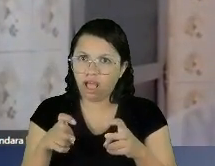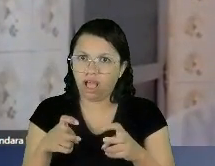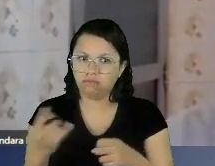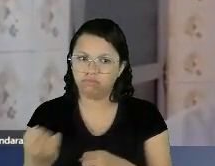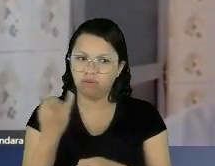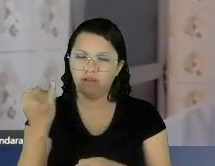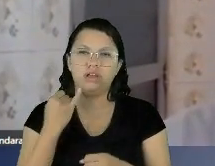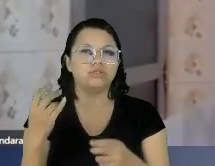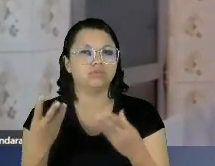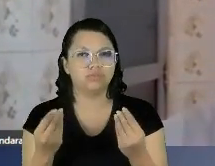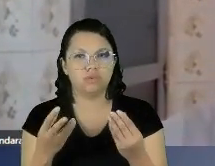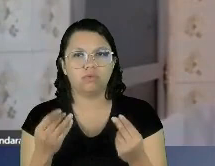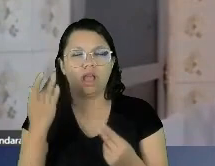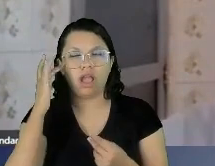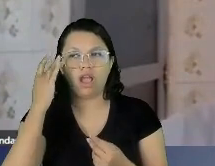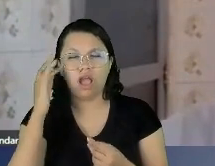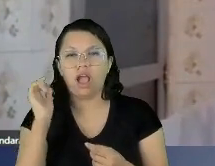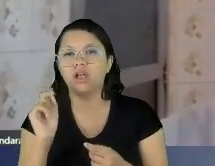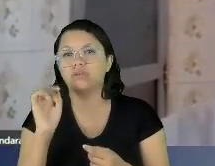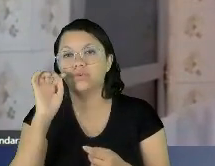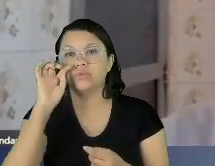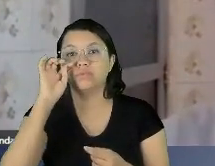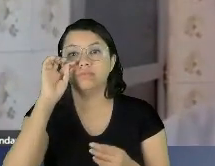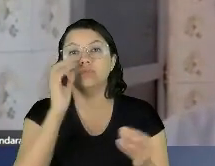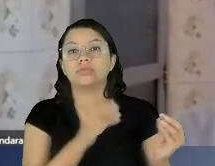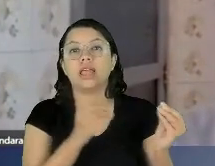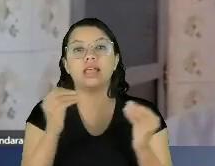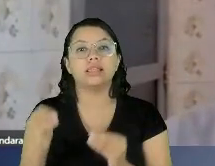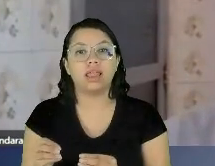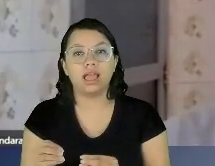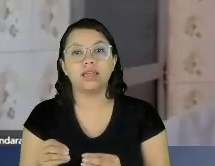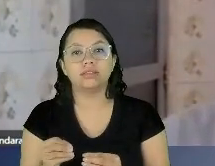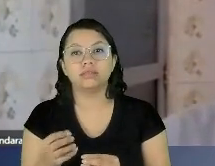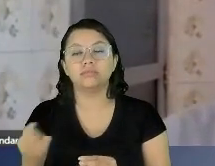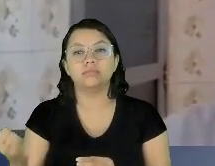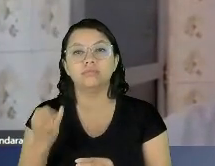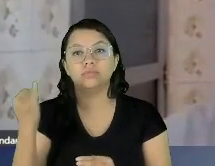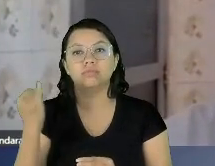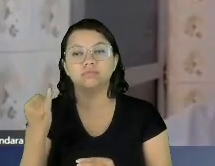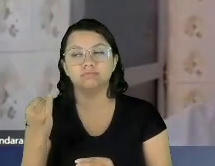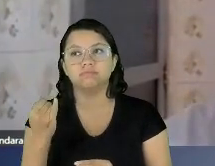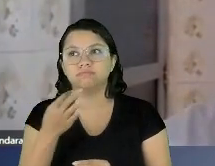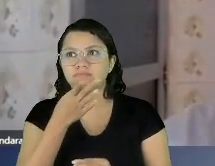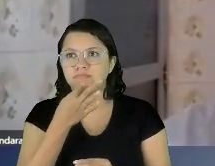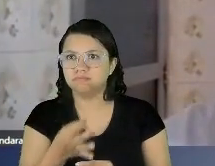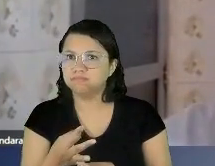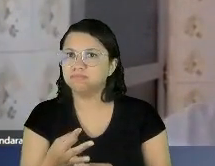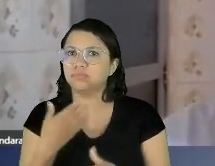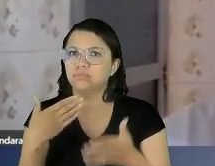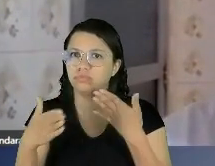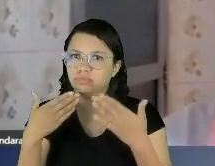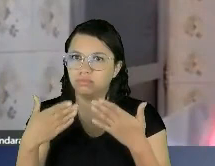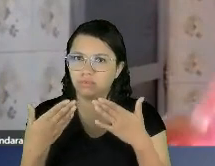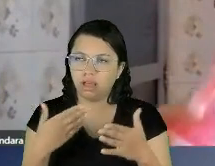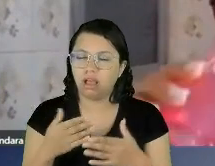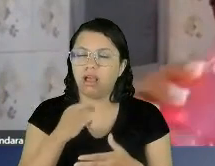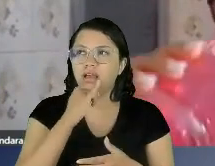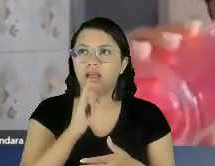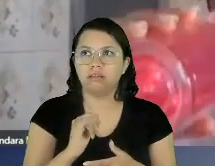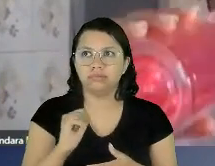Maíra. Foram considerações extremamente relevantes também. Eu acho que você traz aí um ponto muito crítico para o debate,